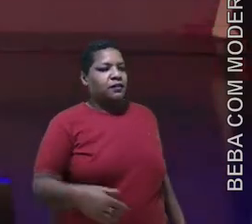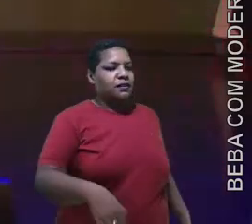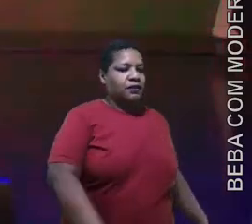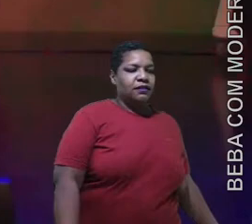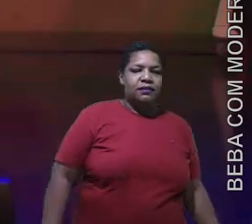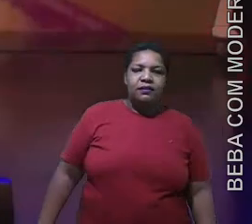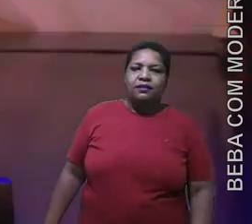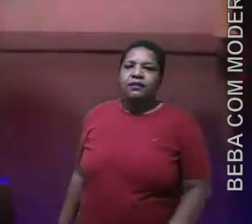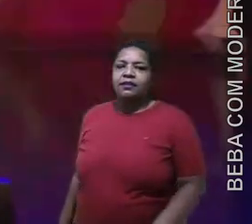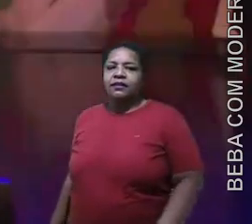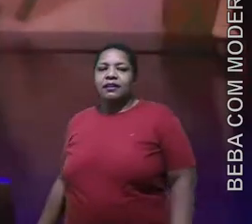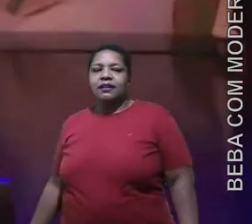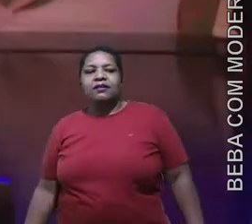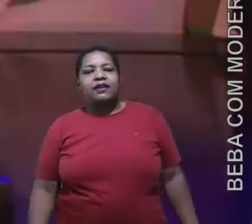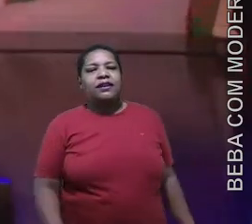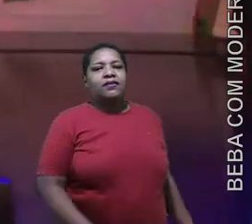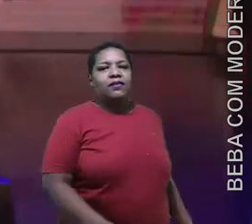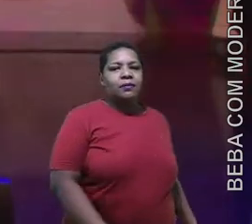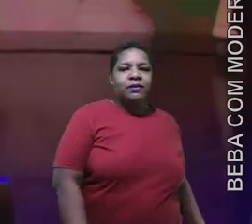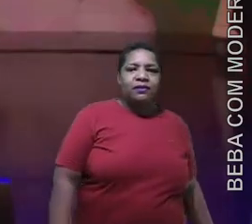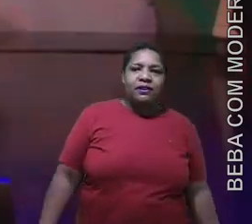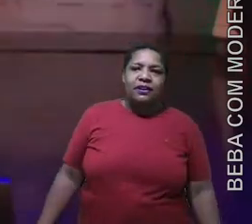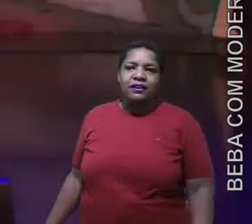E aí E aí